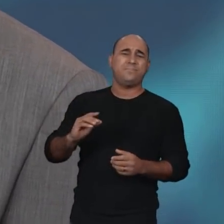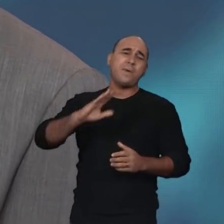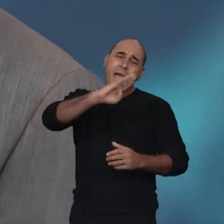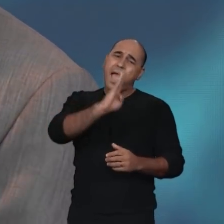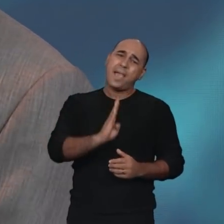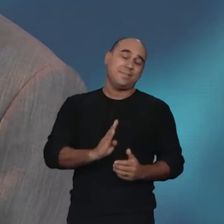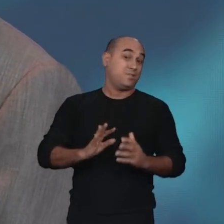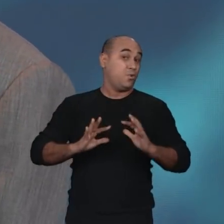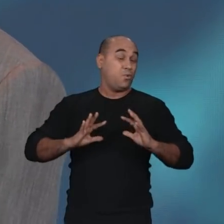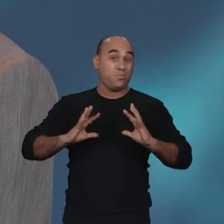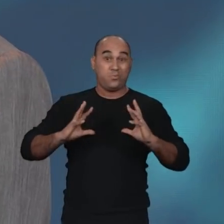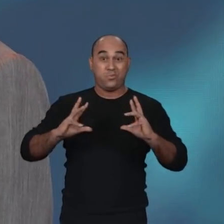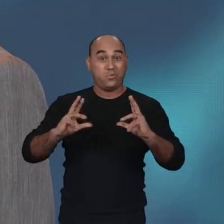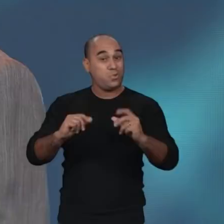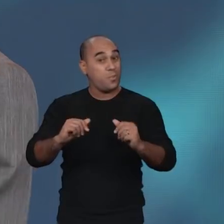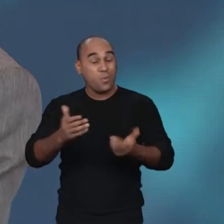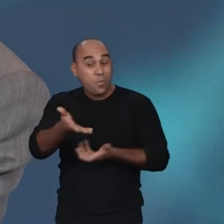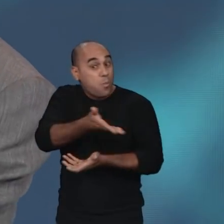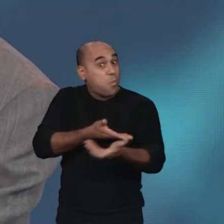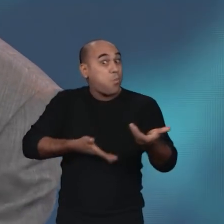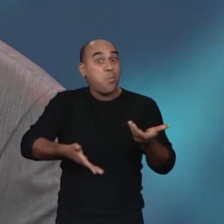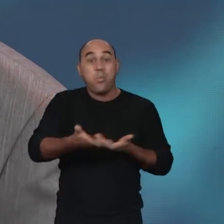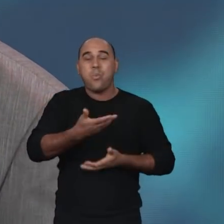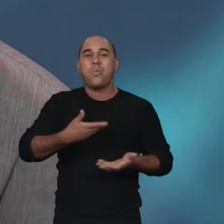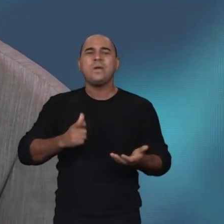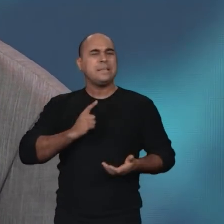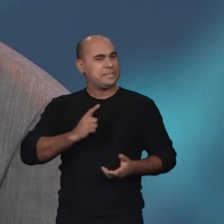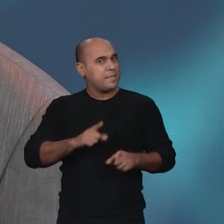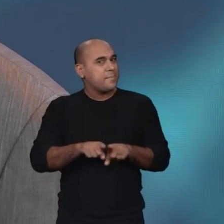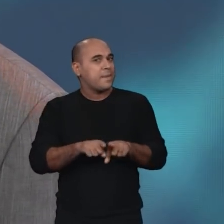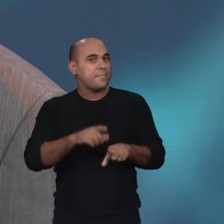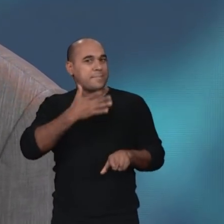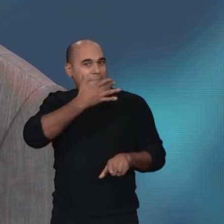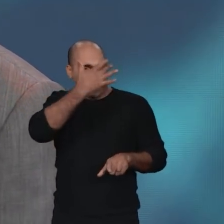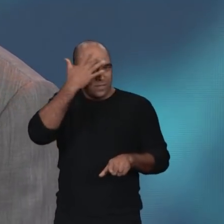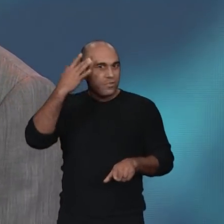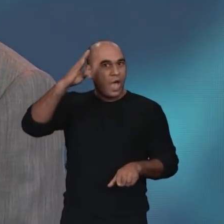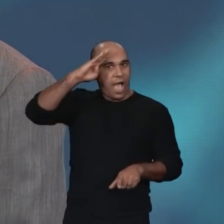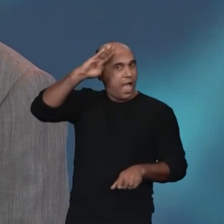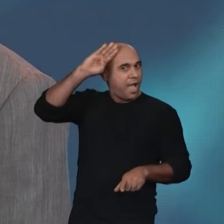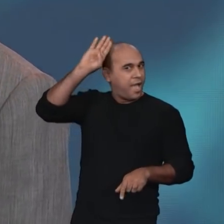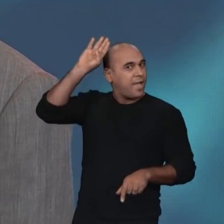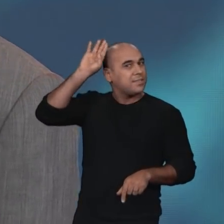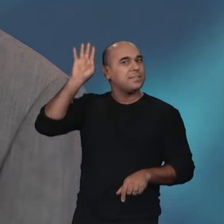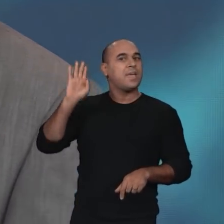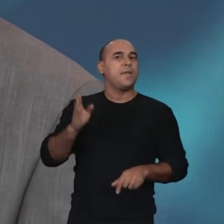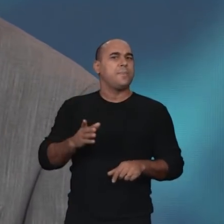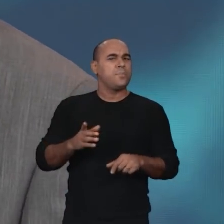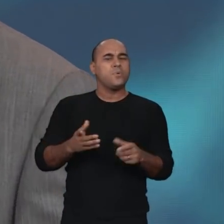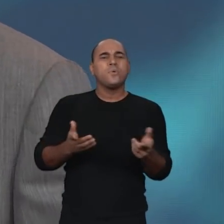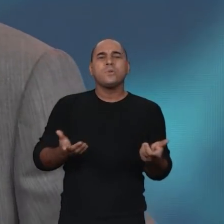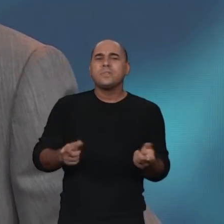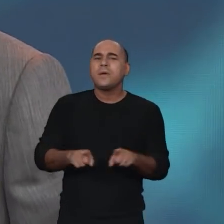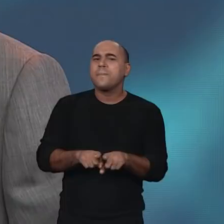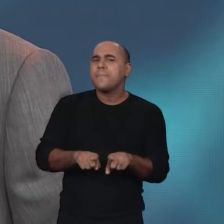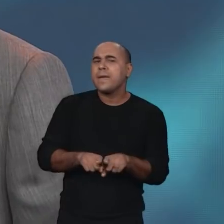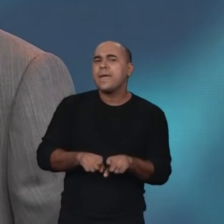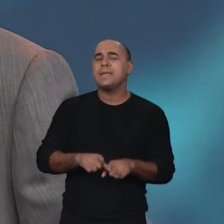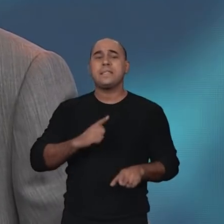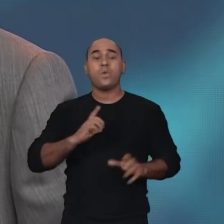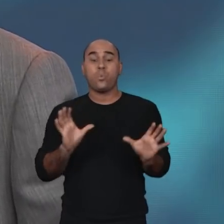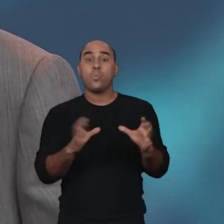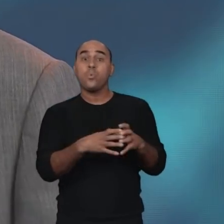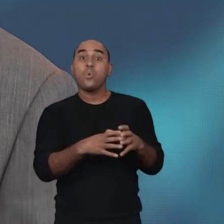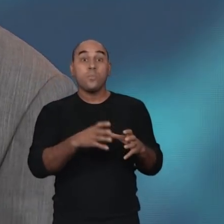Brasil. Já falei de acadêmicos que estão assistindo o nosso programa também, né? Isso. Agora, tem um grupo que é muito interessante,